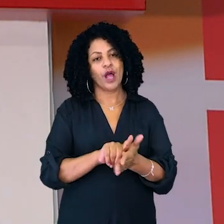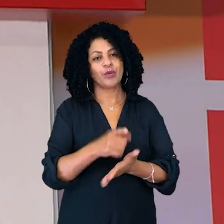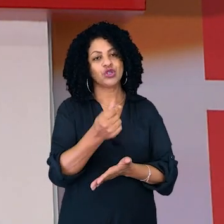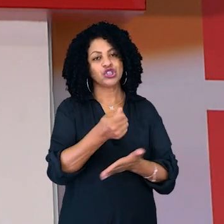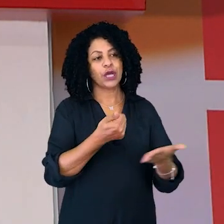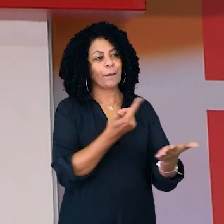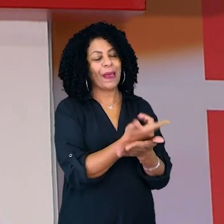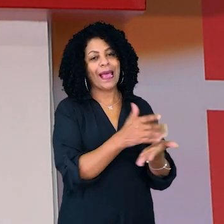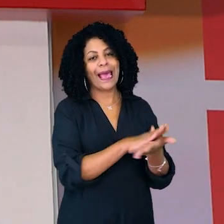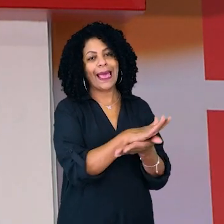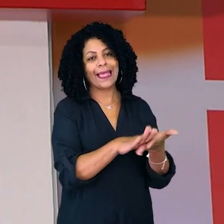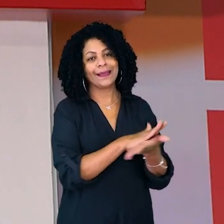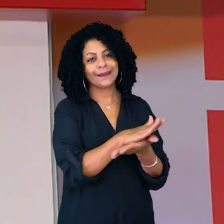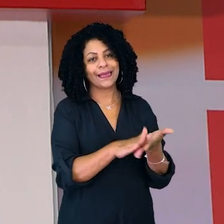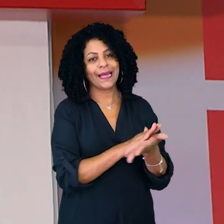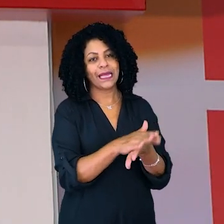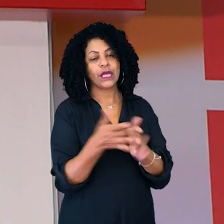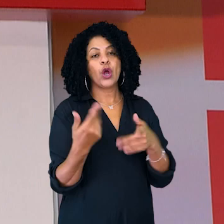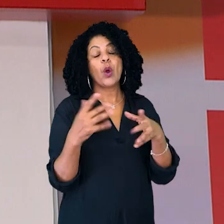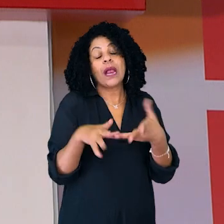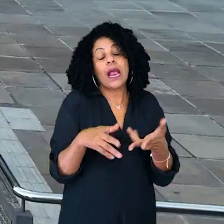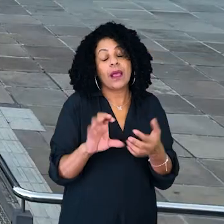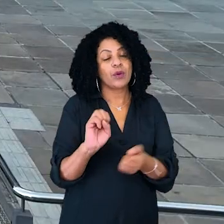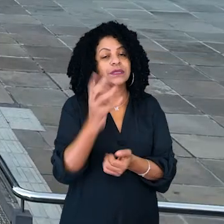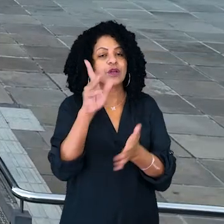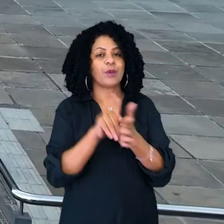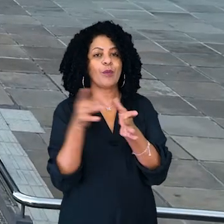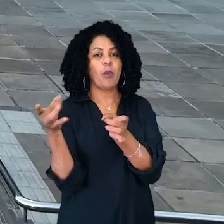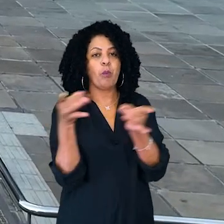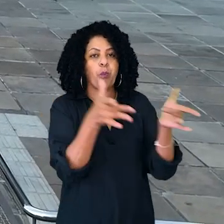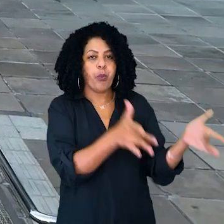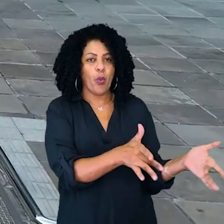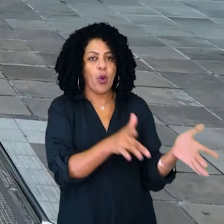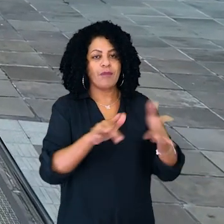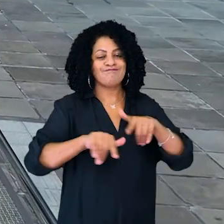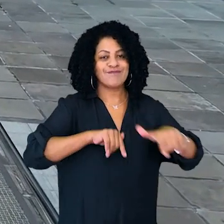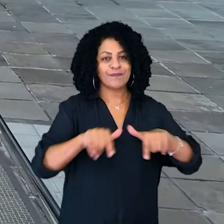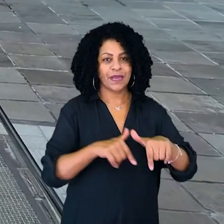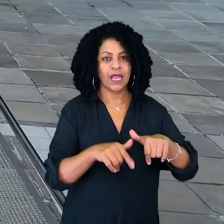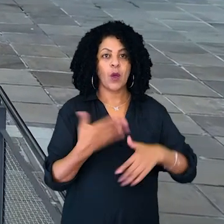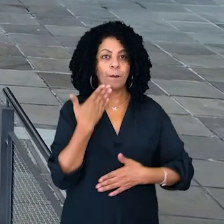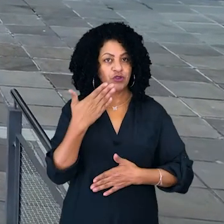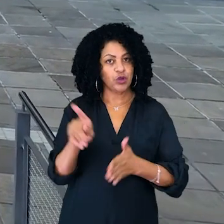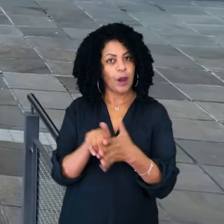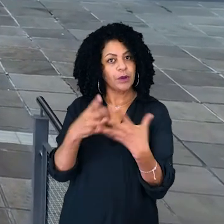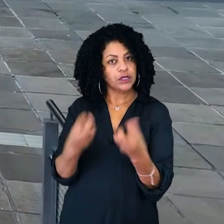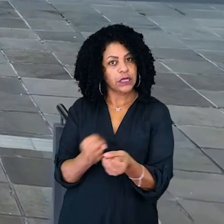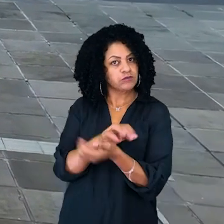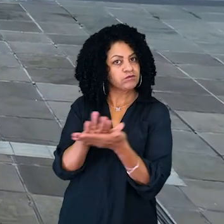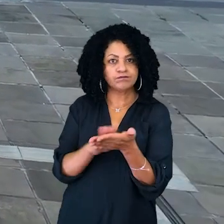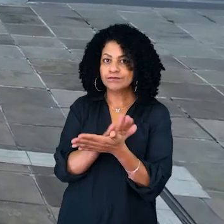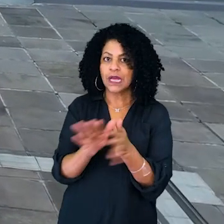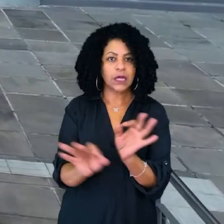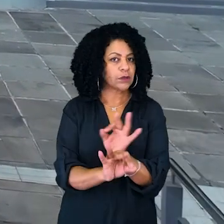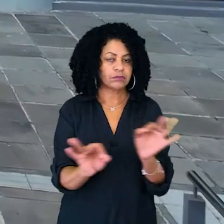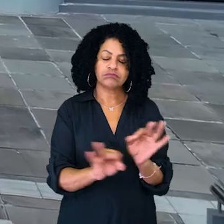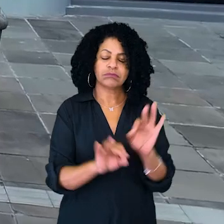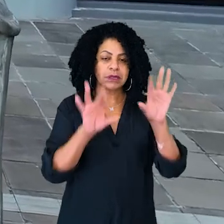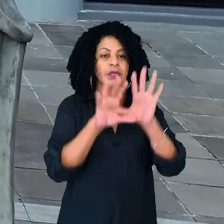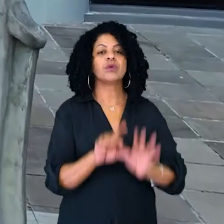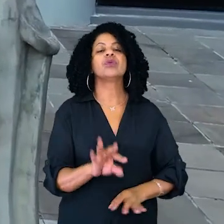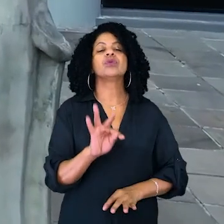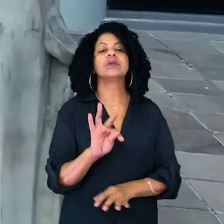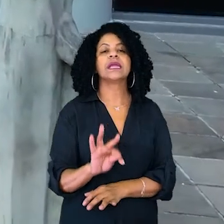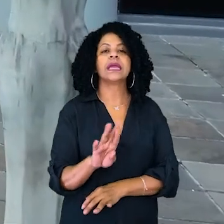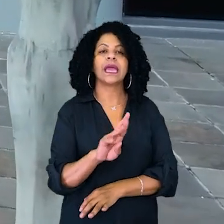justa causa com a alegação de abandono de emprego. O pedido de reintegração foi rejeitado em primeiro e segundo graus. Para o